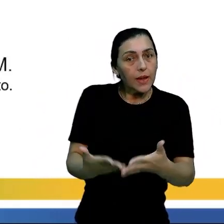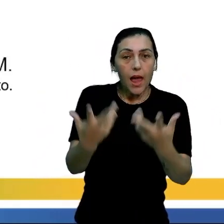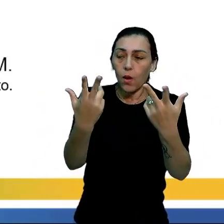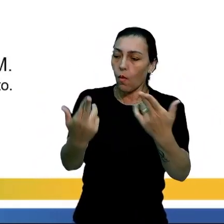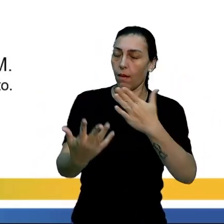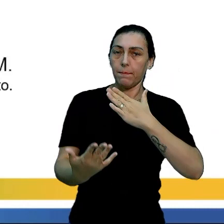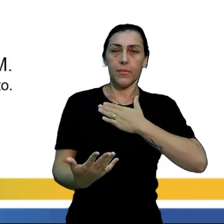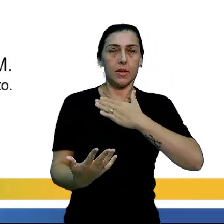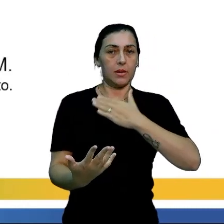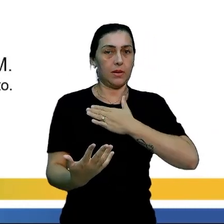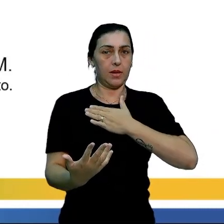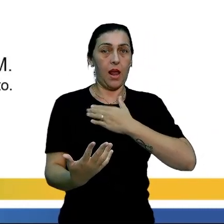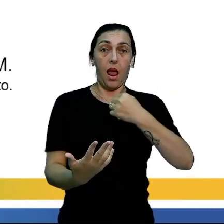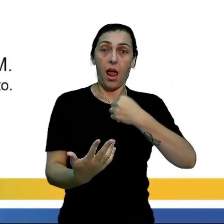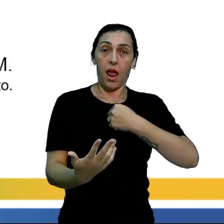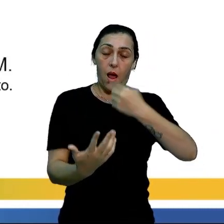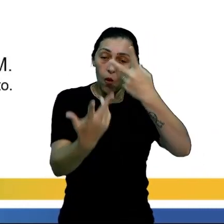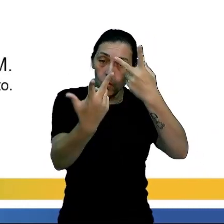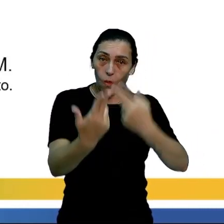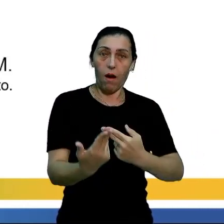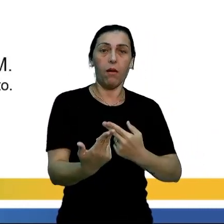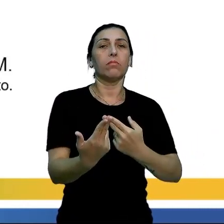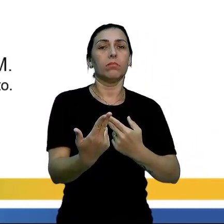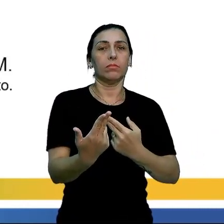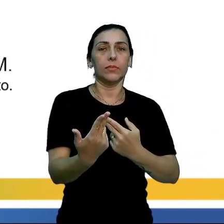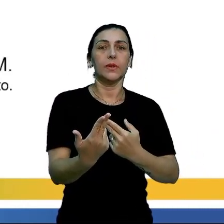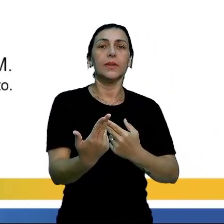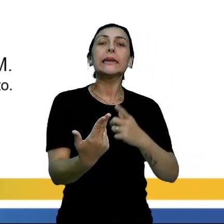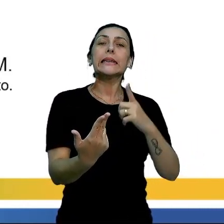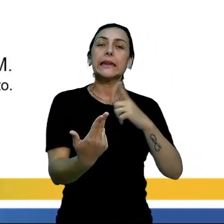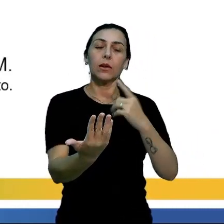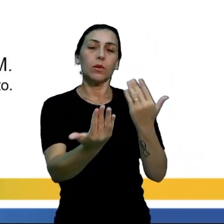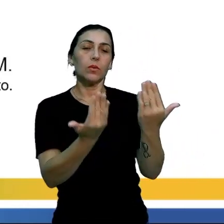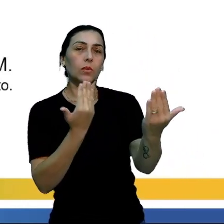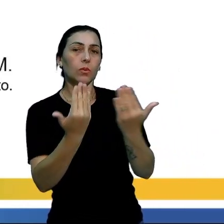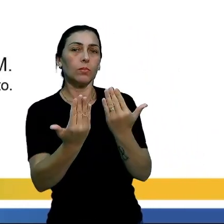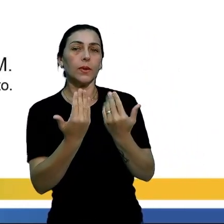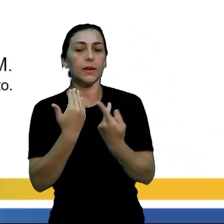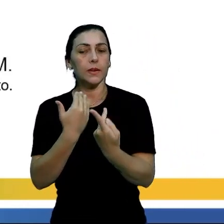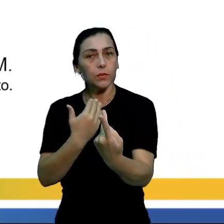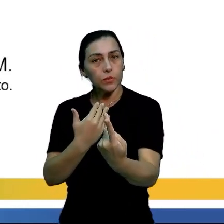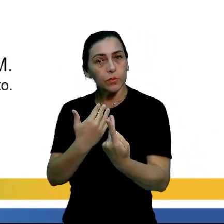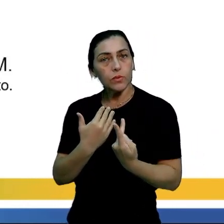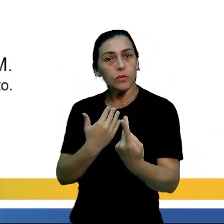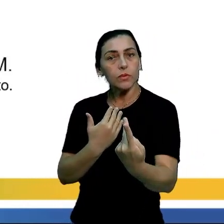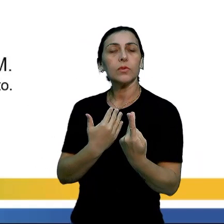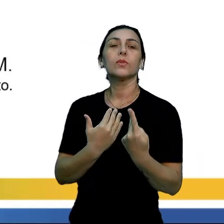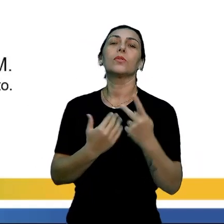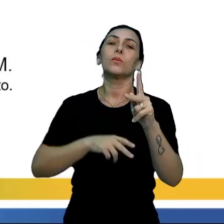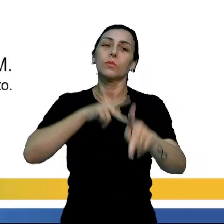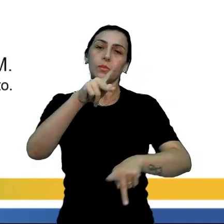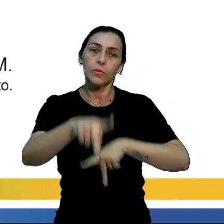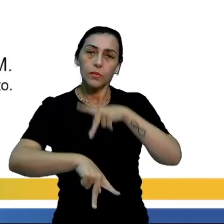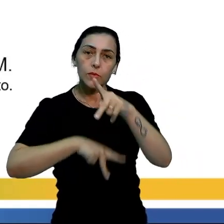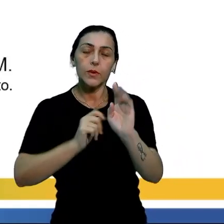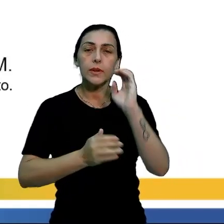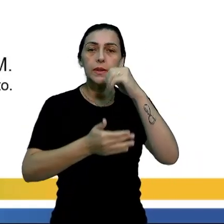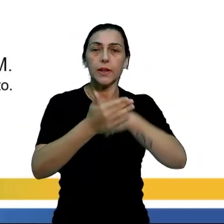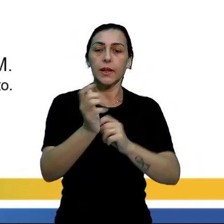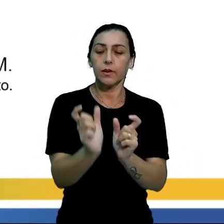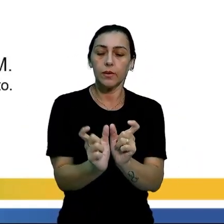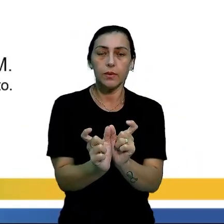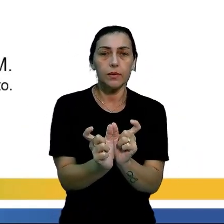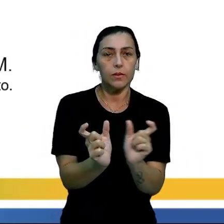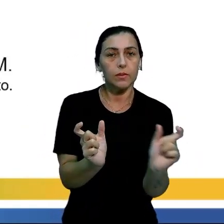como eu sou como elas. Então, há uma comparação dentro dessa oração, né? Então, você